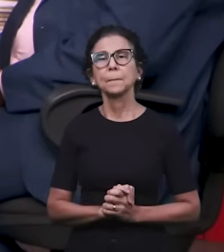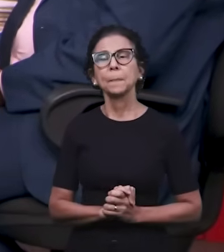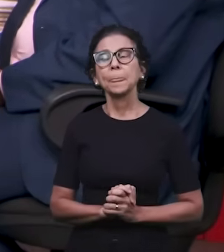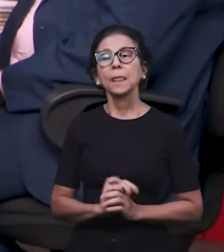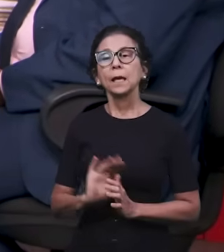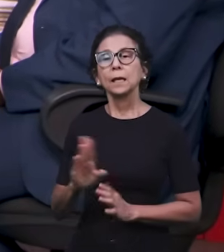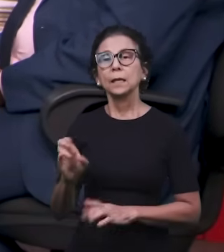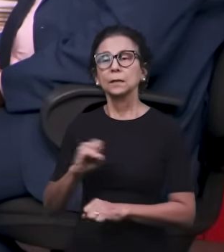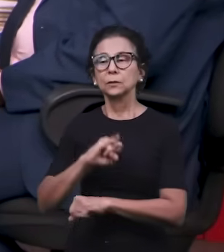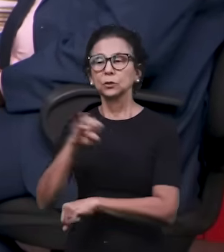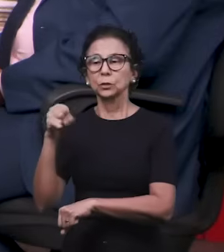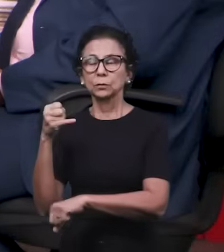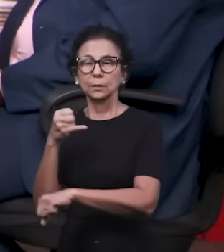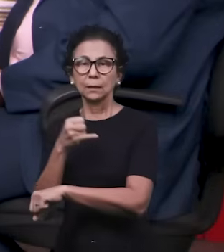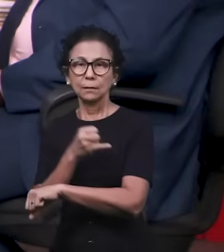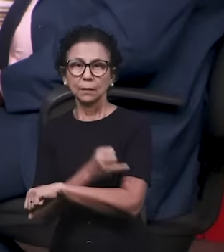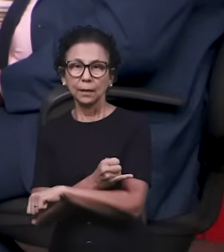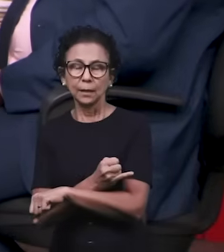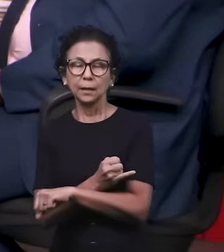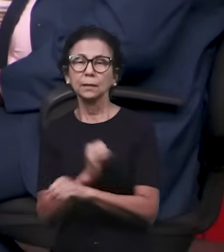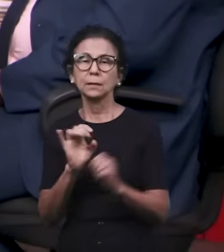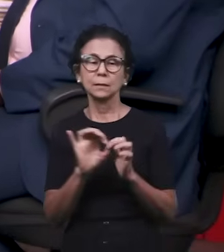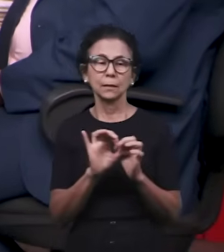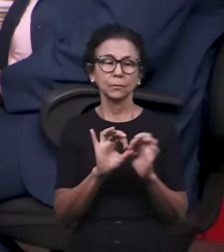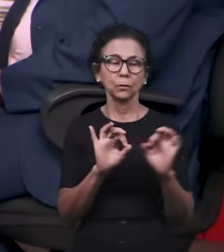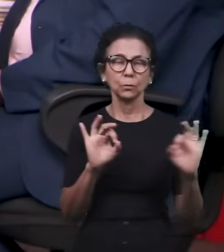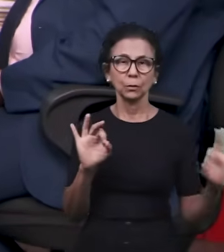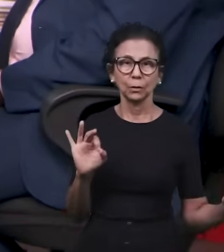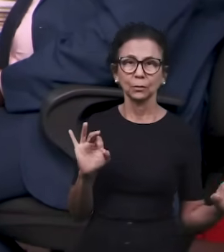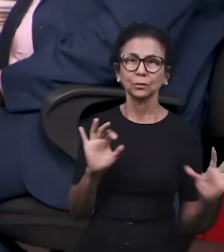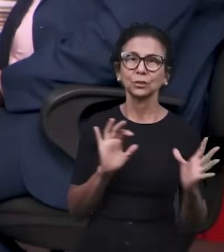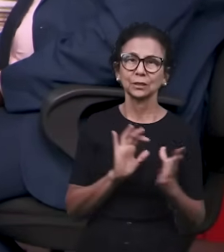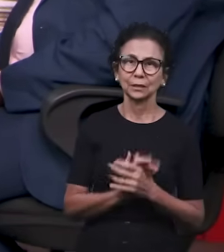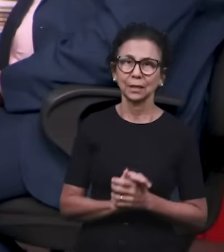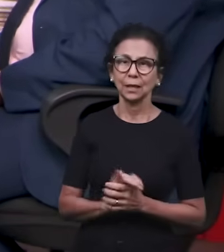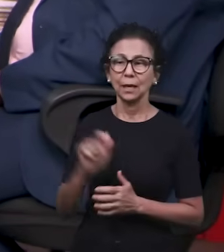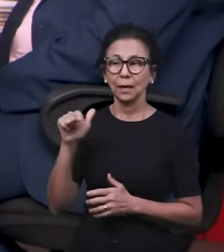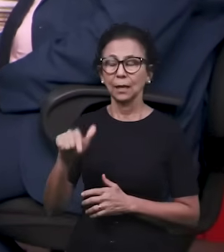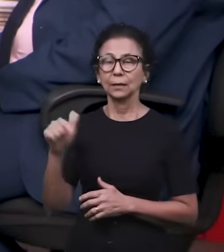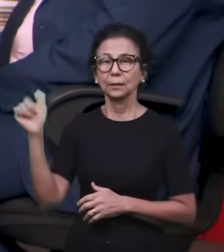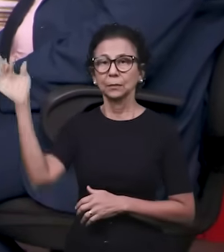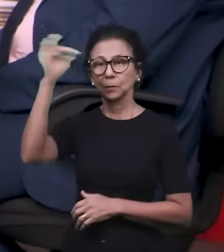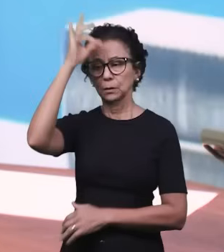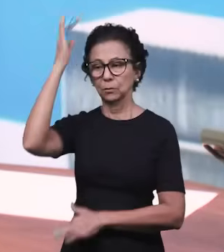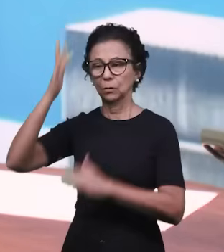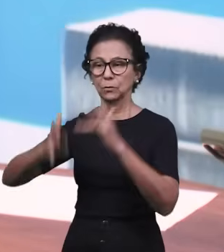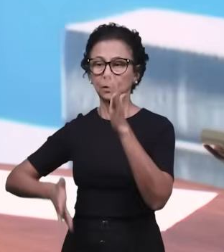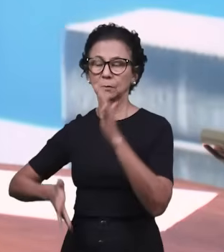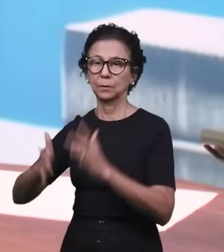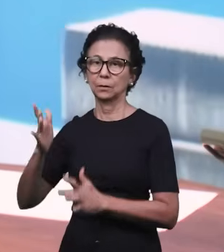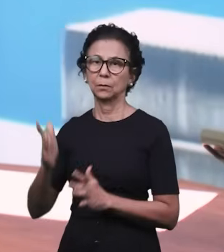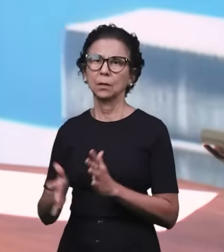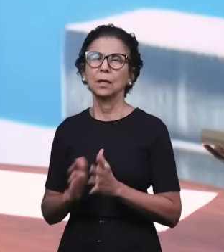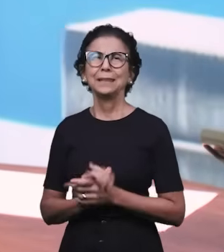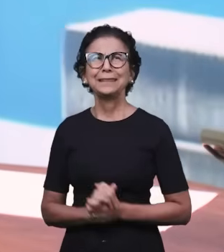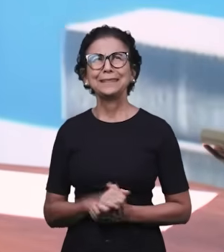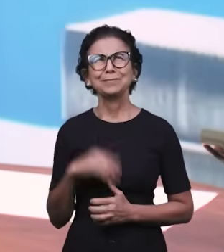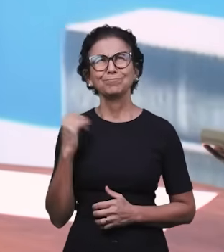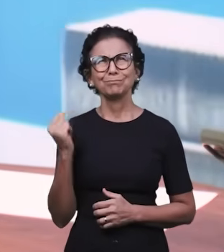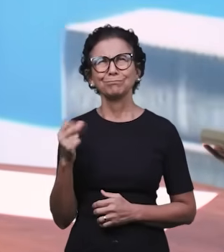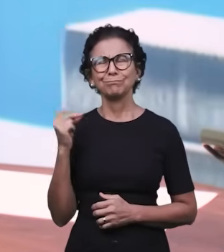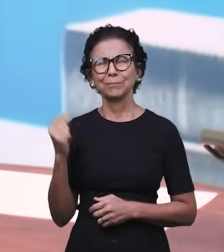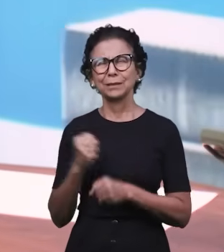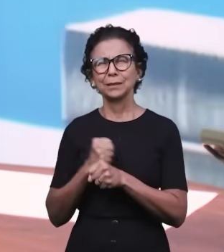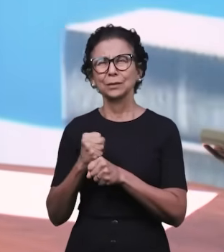do crescimento do Pentecoste da igreja em Jerusalém, o diaconato prosseguiu. Paulo se converteu bem depois e